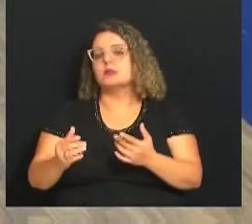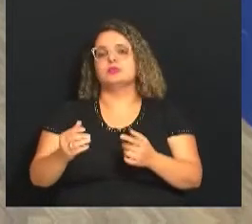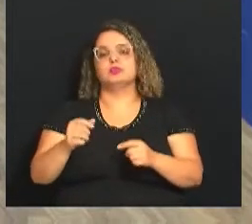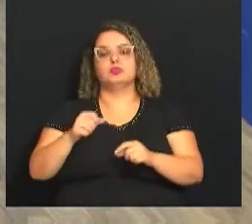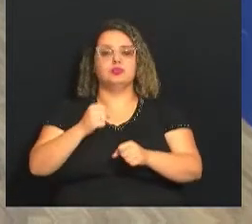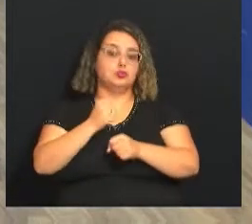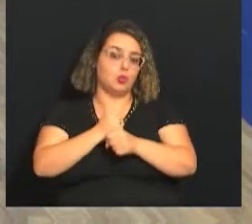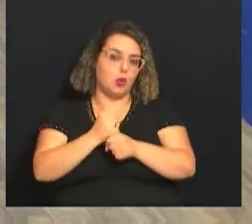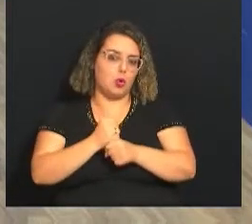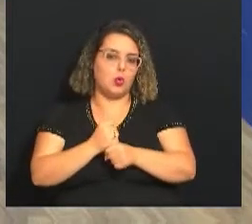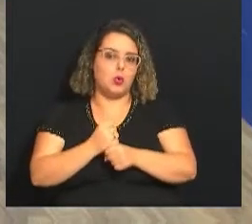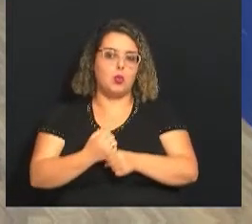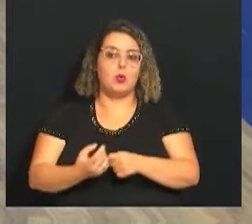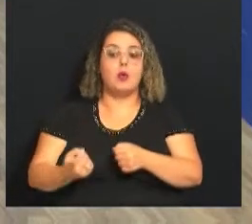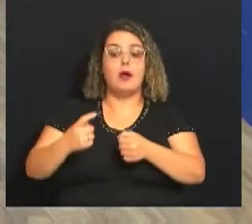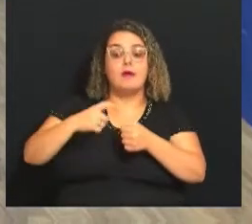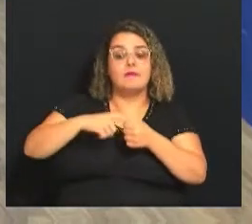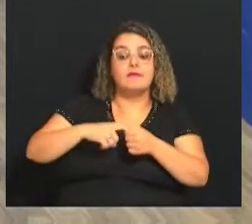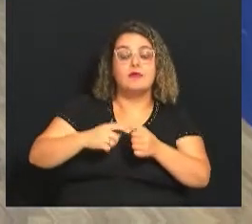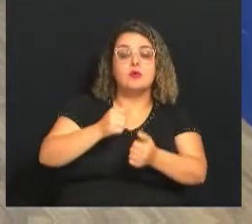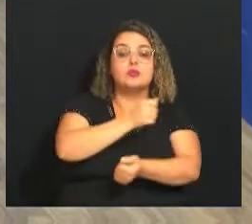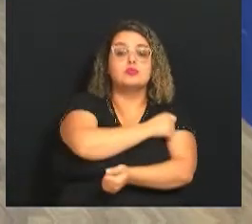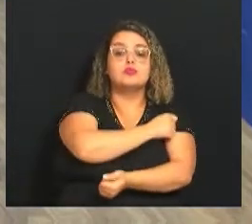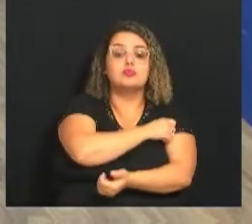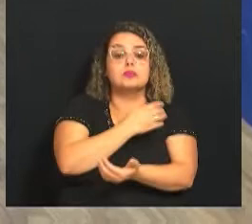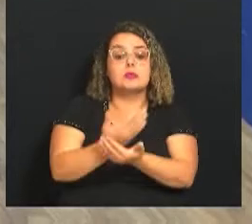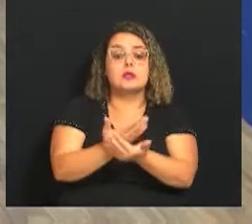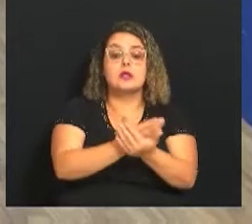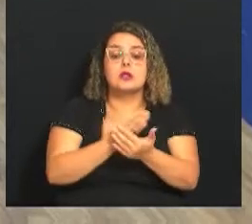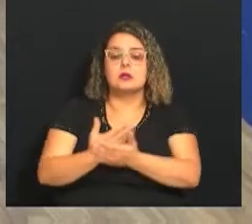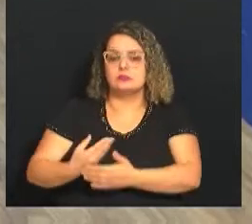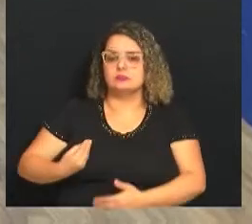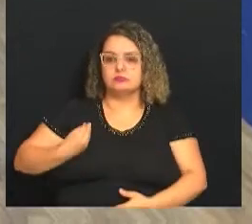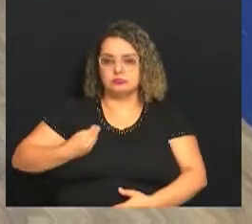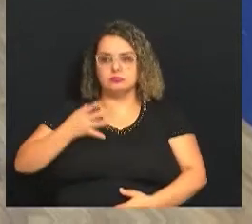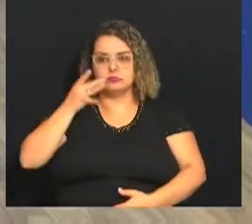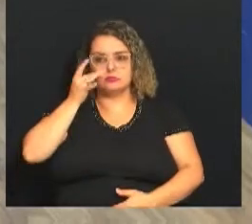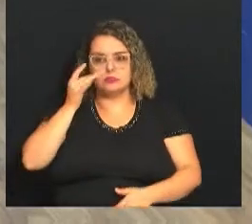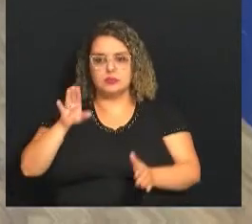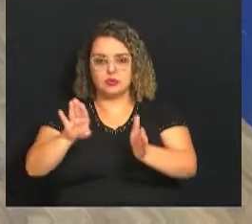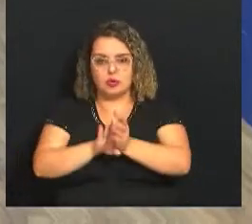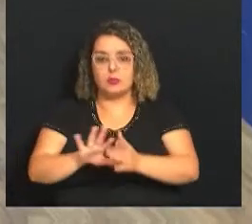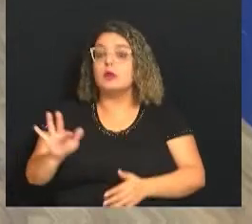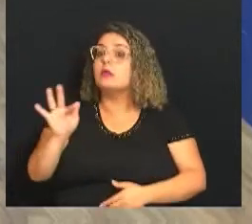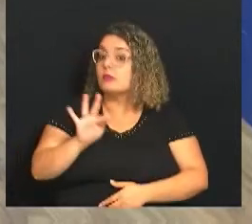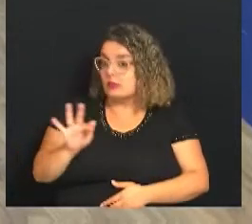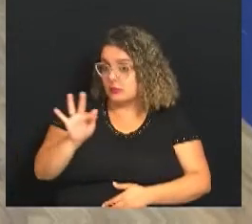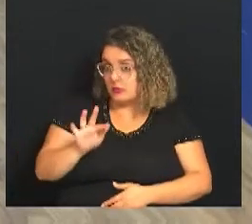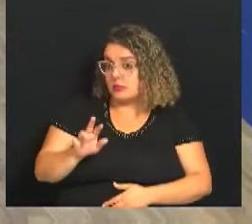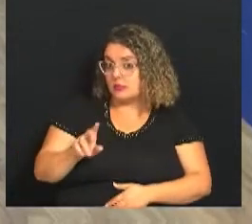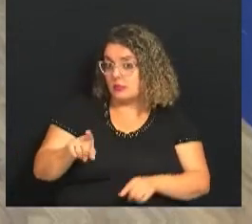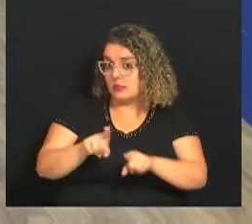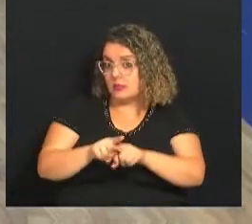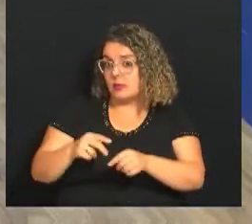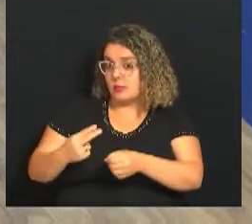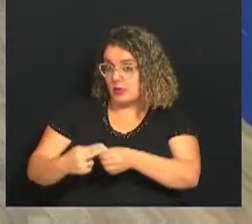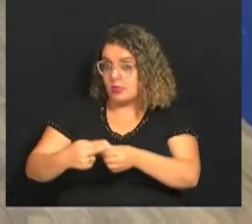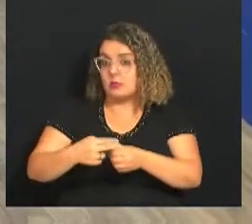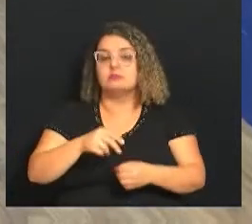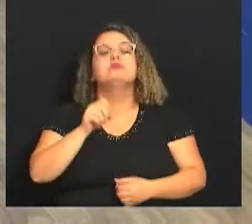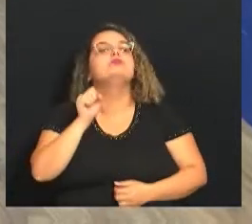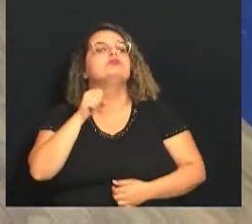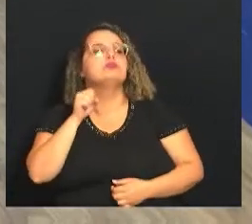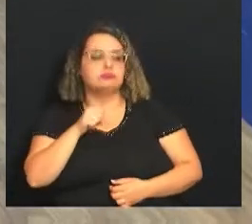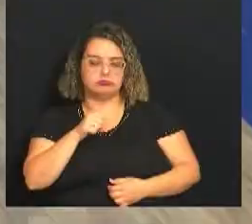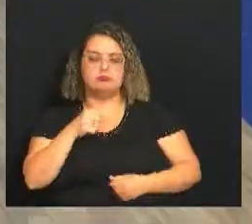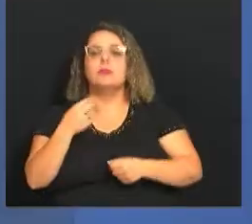presenciais nas escolas. Isso chegou também agora para as universidades, como a Unicamp. A Unicamp, a gente lembra que lá no